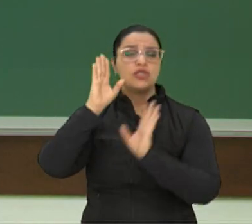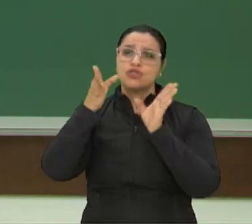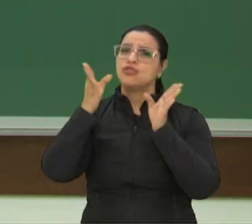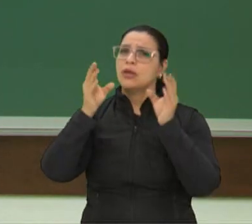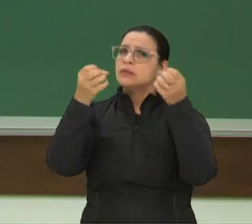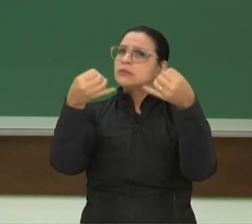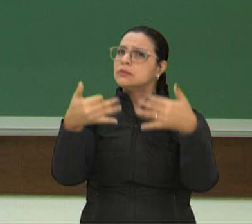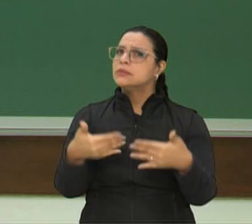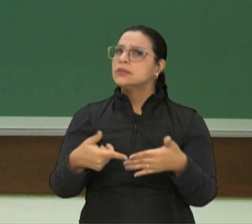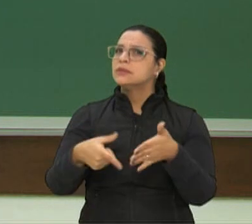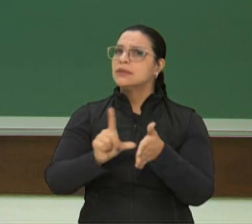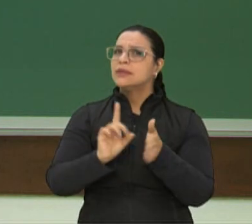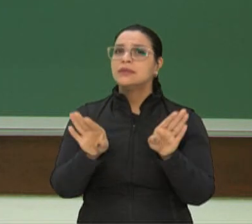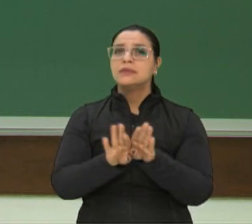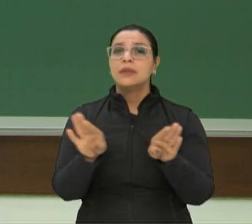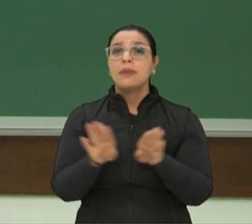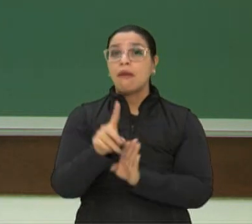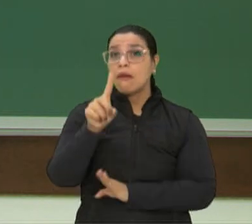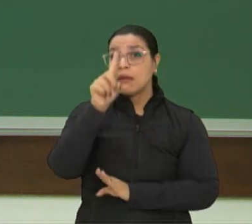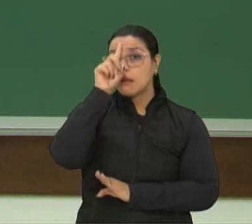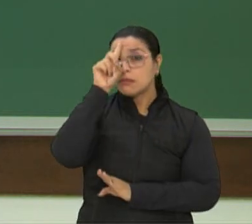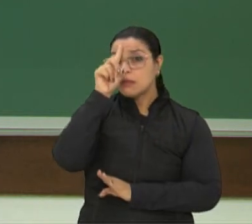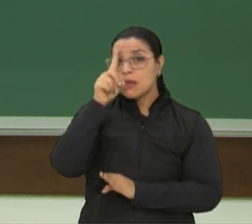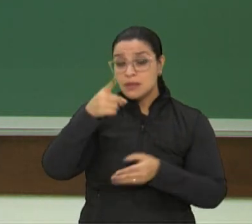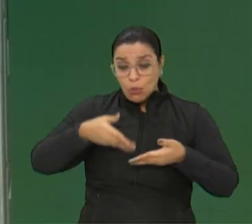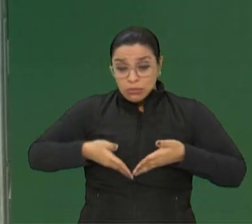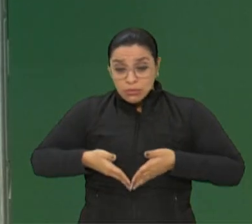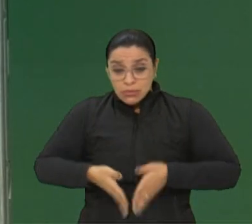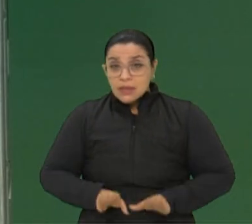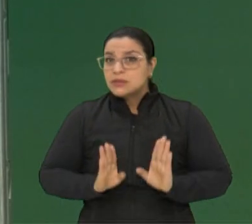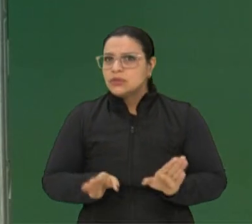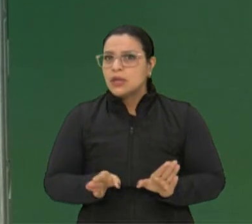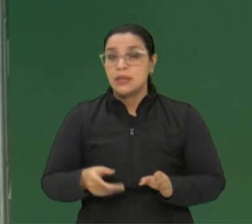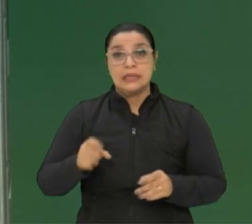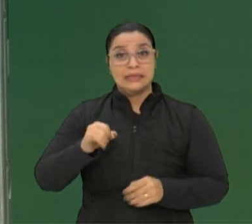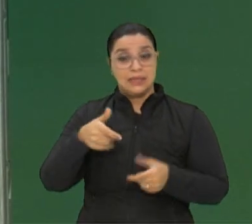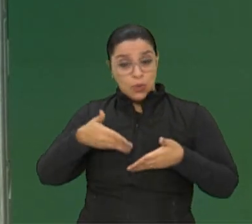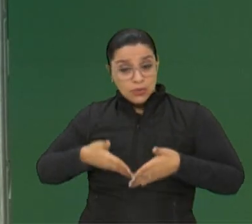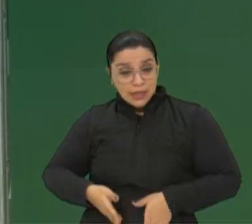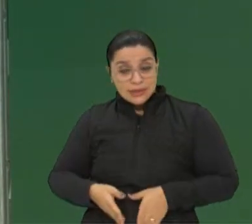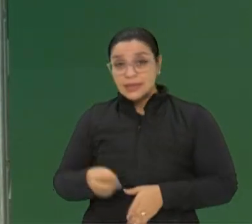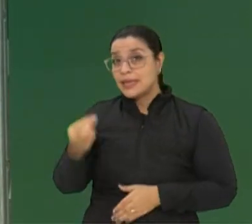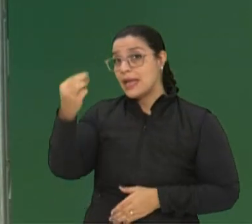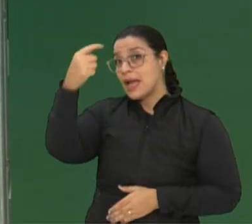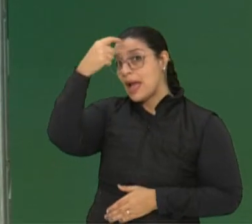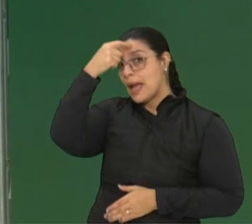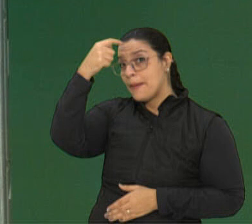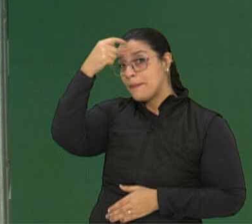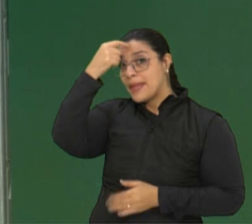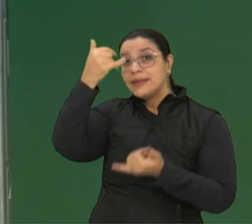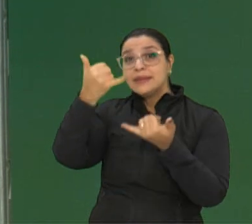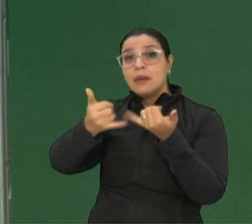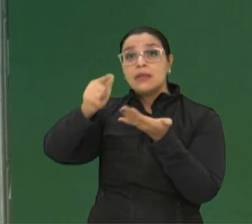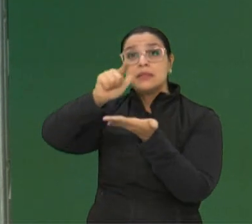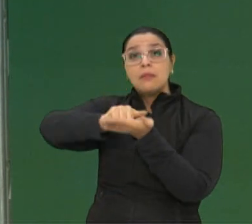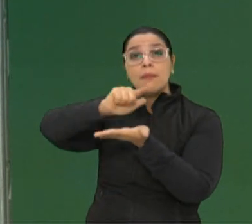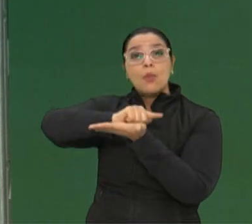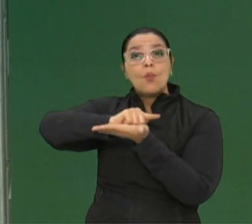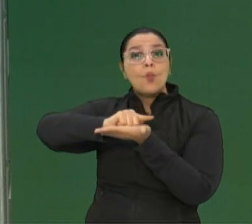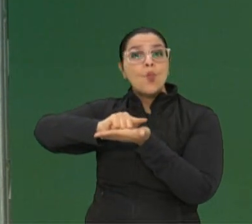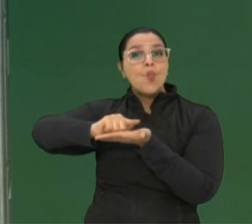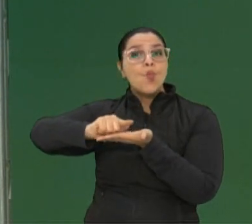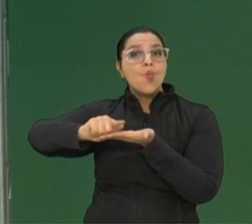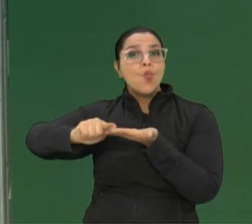anteriormente, ideias inatas, né? Se nós nascemos com a mente como se fosse uma folha de papel